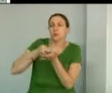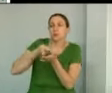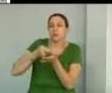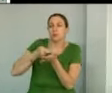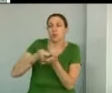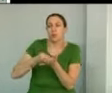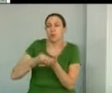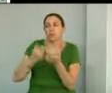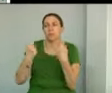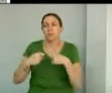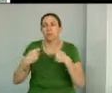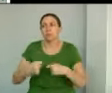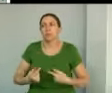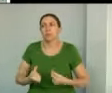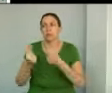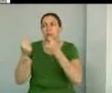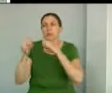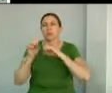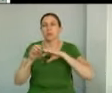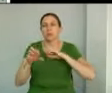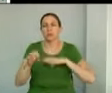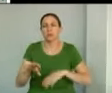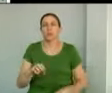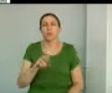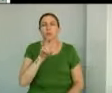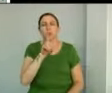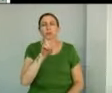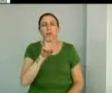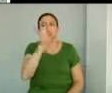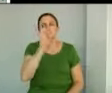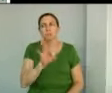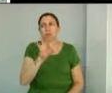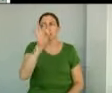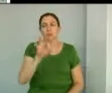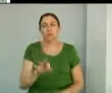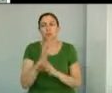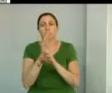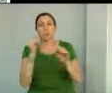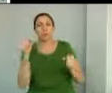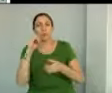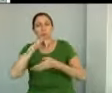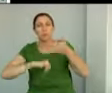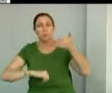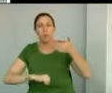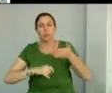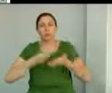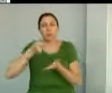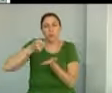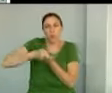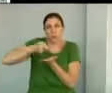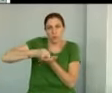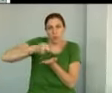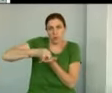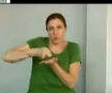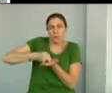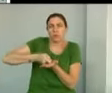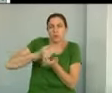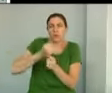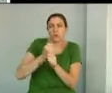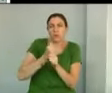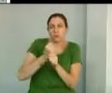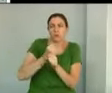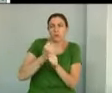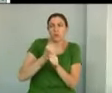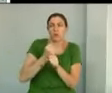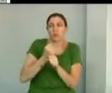gastar com educação? Então, 25% da receita de impostos, obrigatoriamente no ano de 2000, na